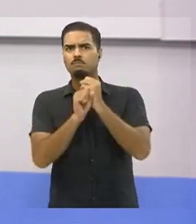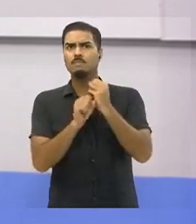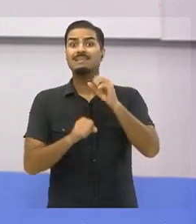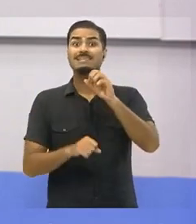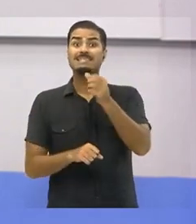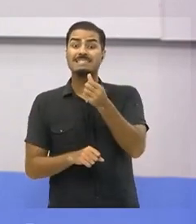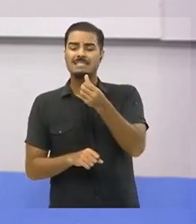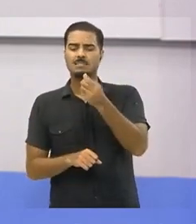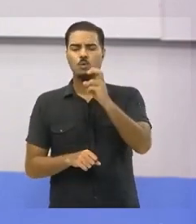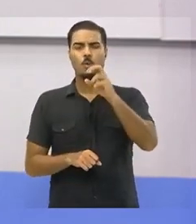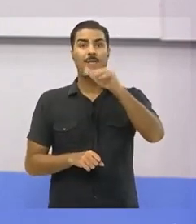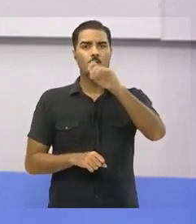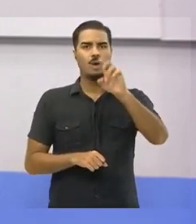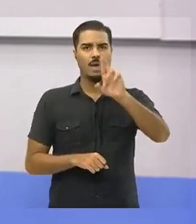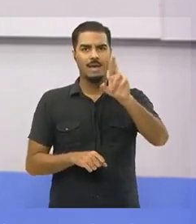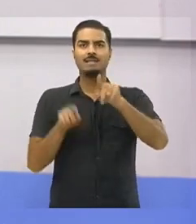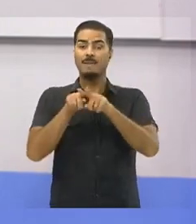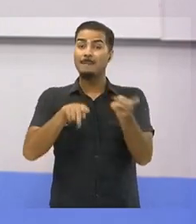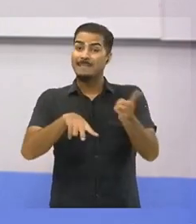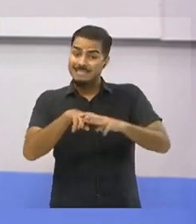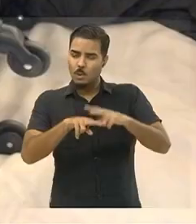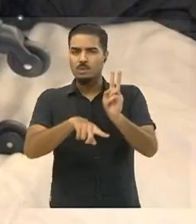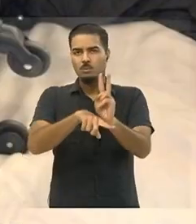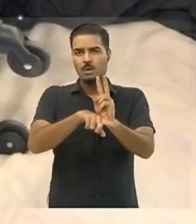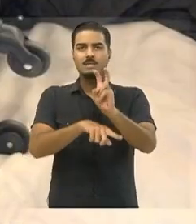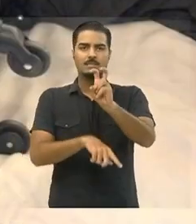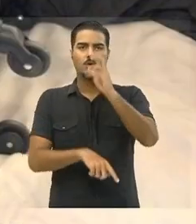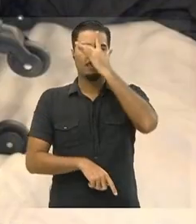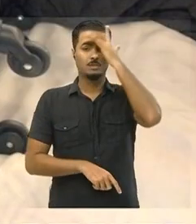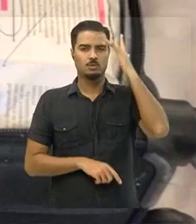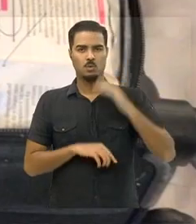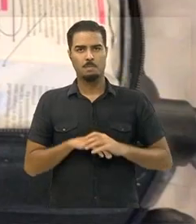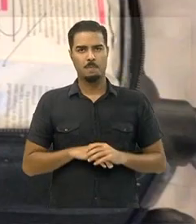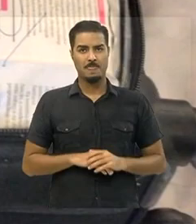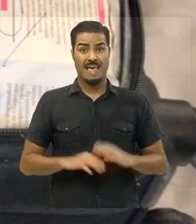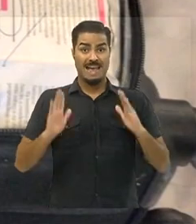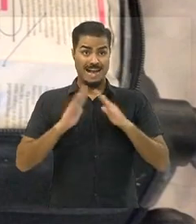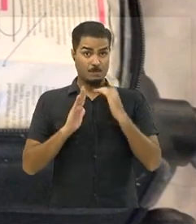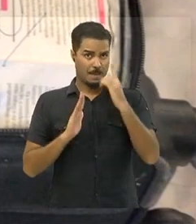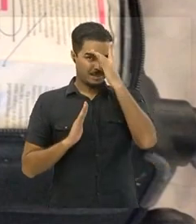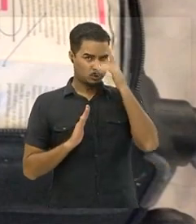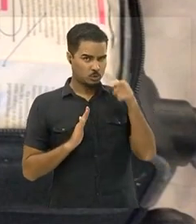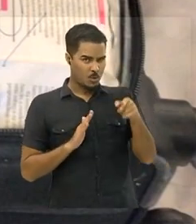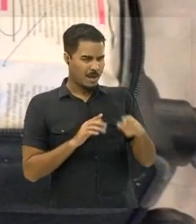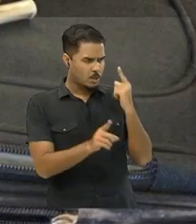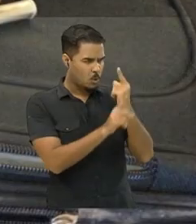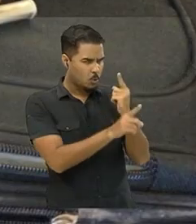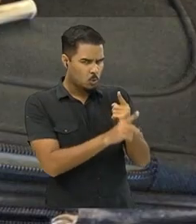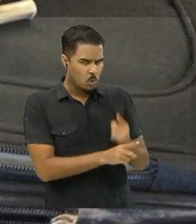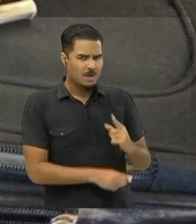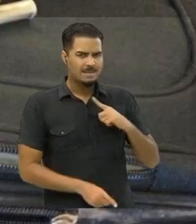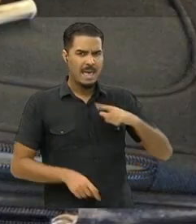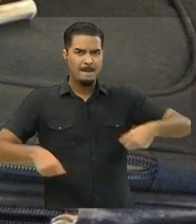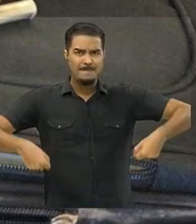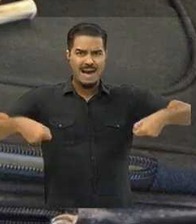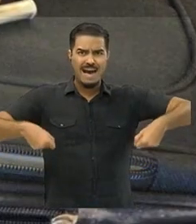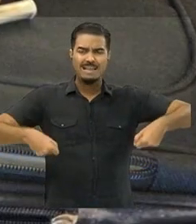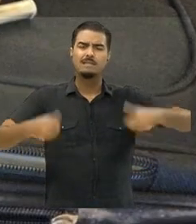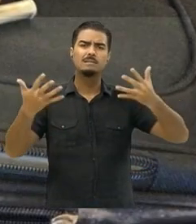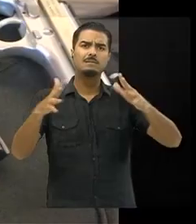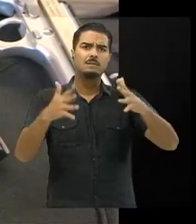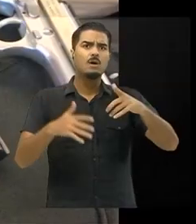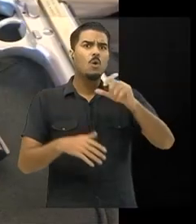prisão temporária de cinco pessoas só na casa de uma delas os policiais aprenderam uma mala com cerca de